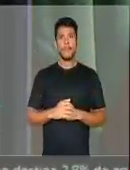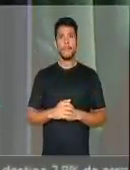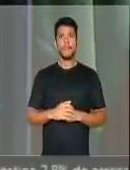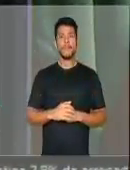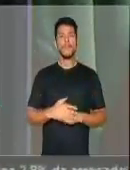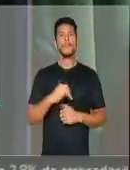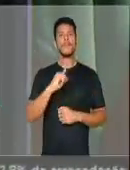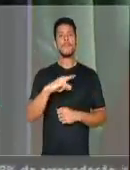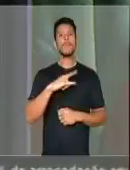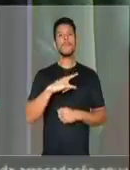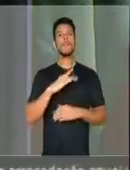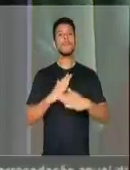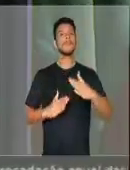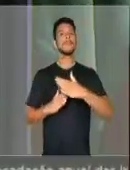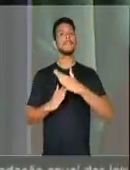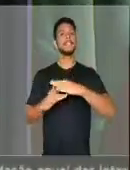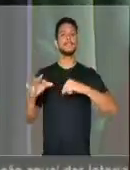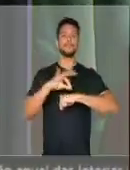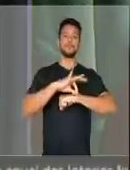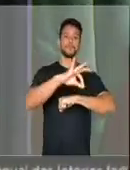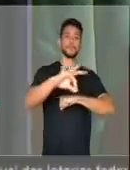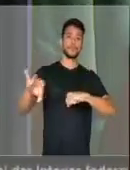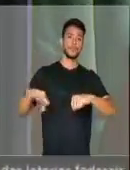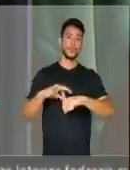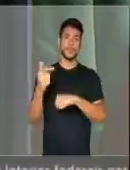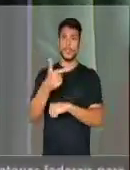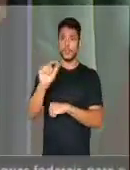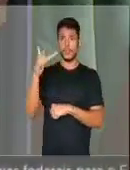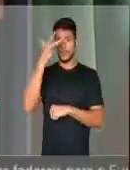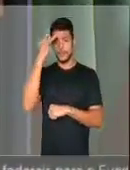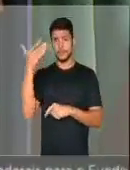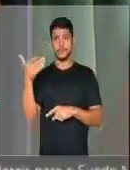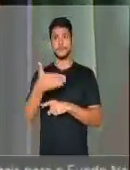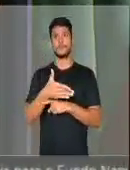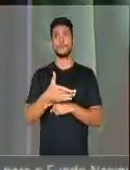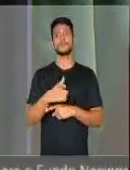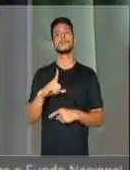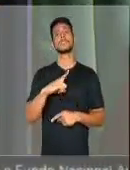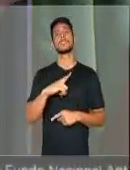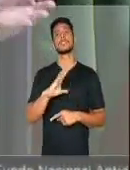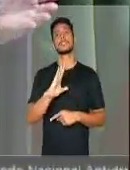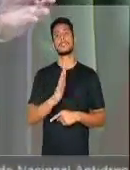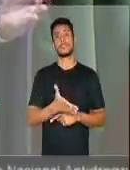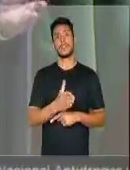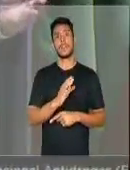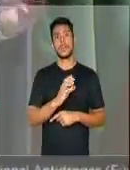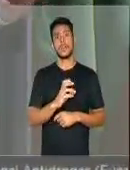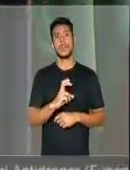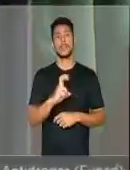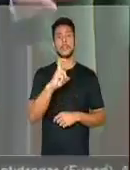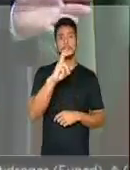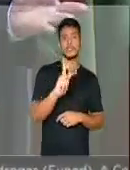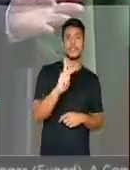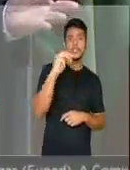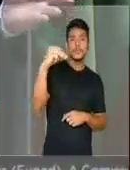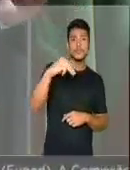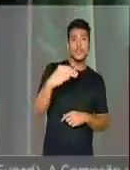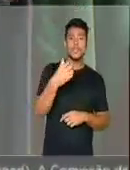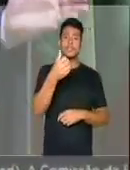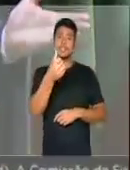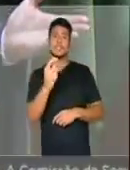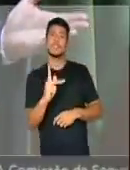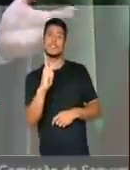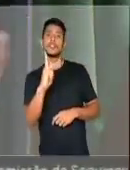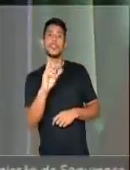foi restringido o universo de eventuais participantes que estejam localizados a 5,5 km, a 6 km,